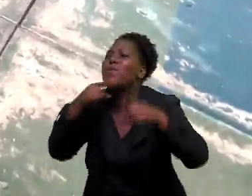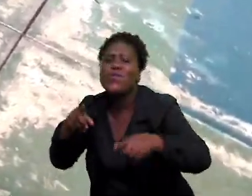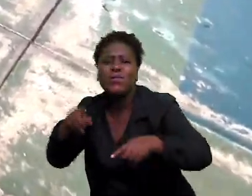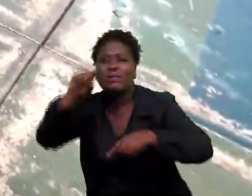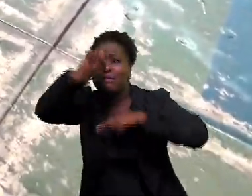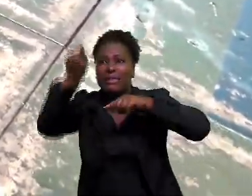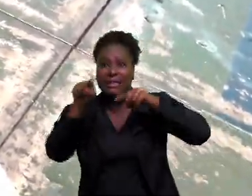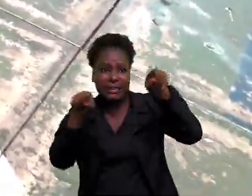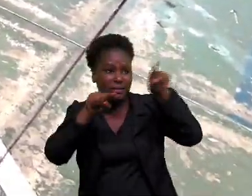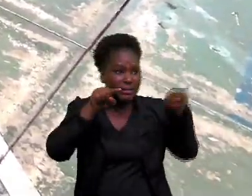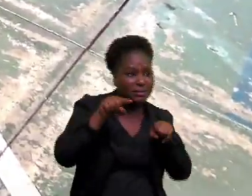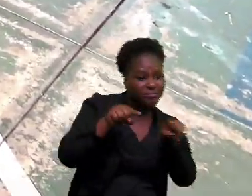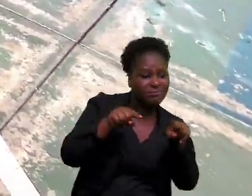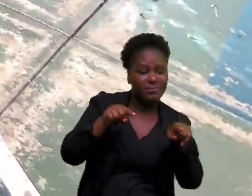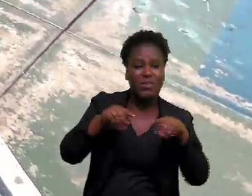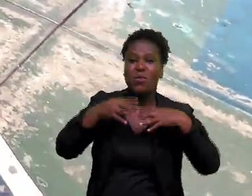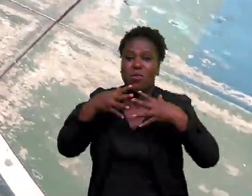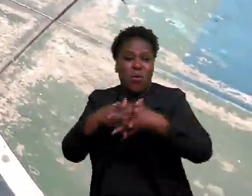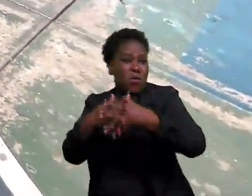emoção pela fé.